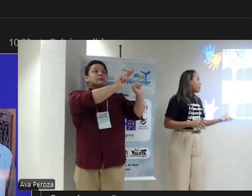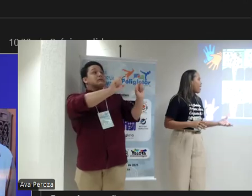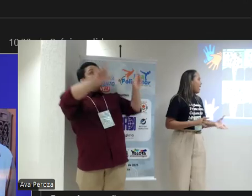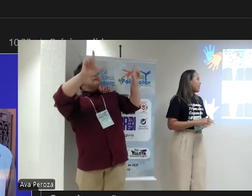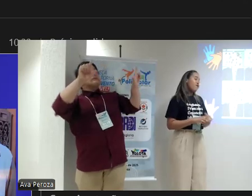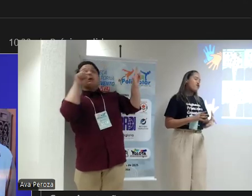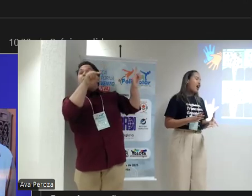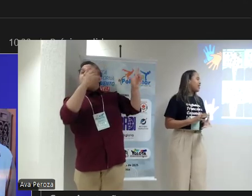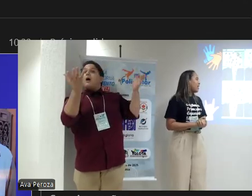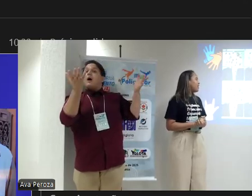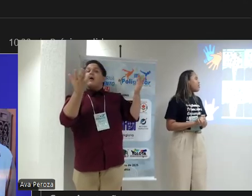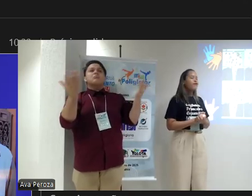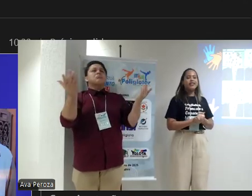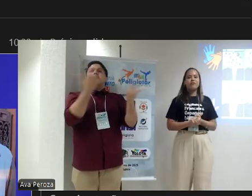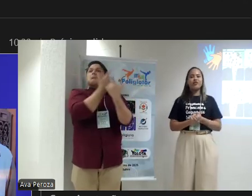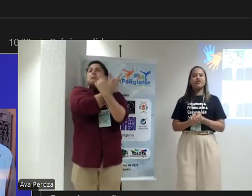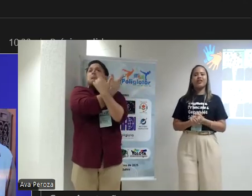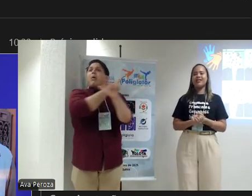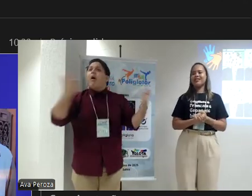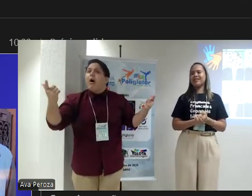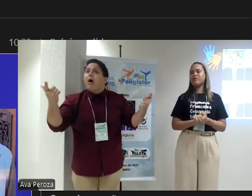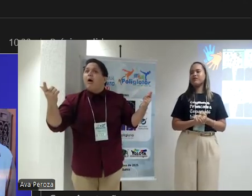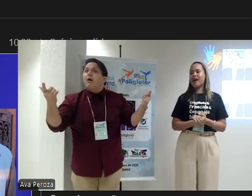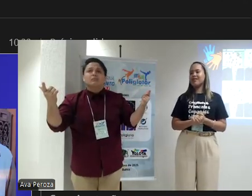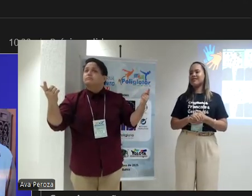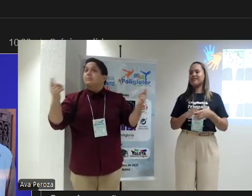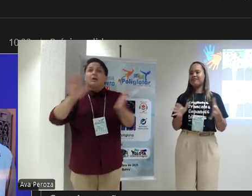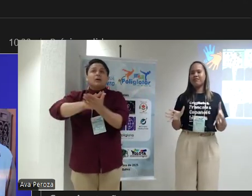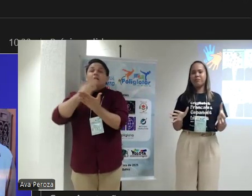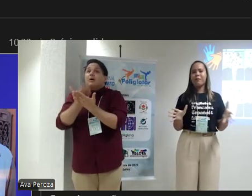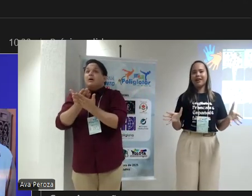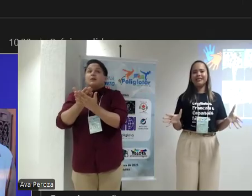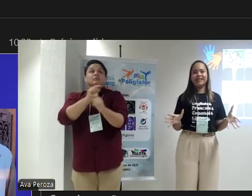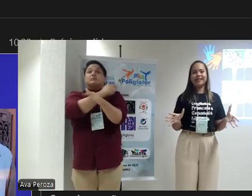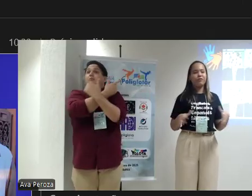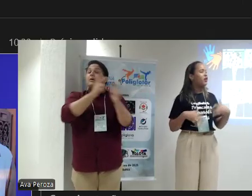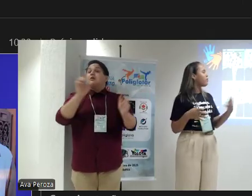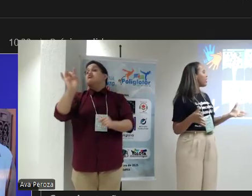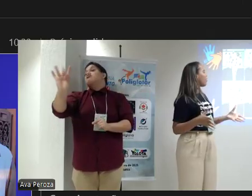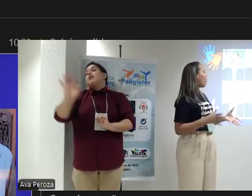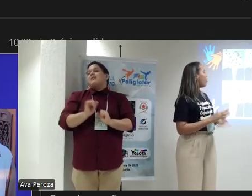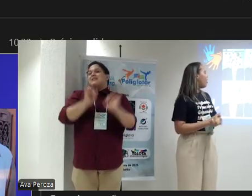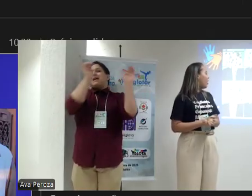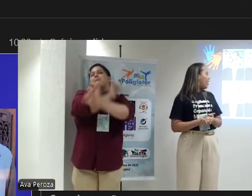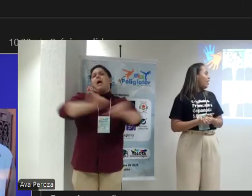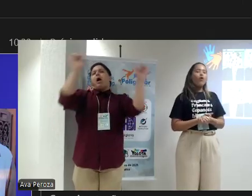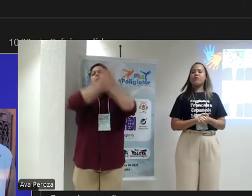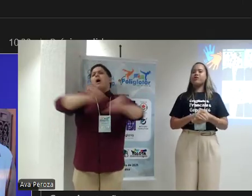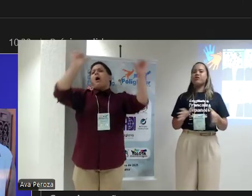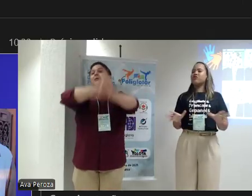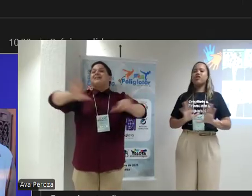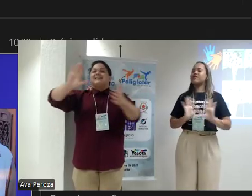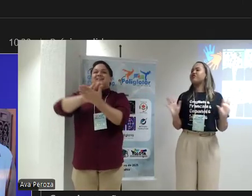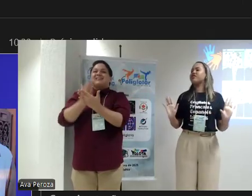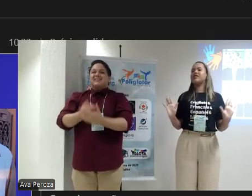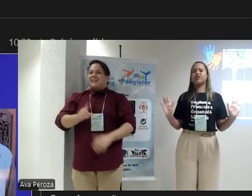programação aberta e fechada, infelizmente, temos mais propaganda, né? Programa eleitoral. Como se o